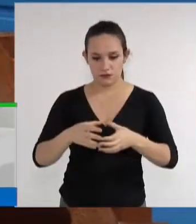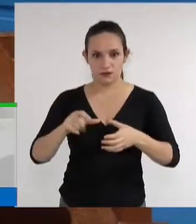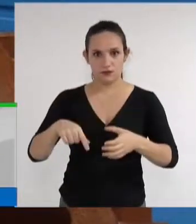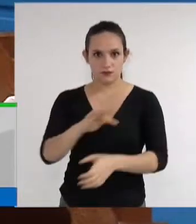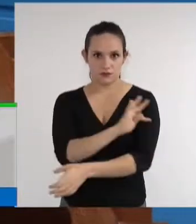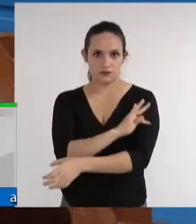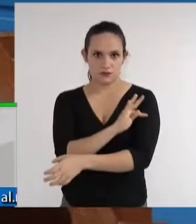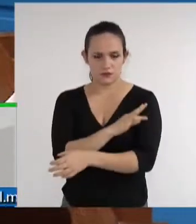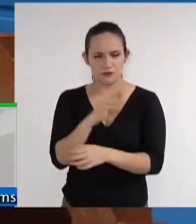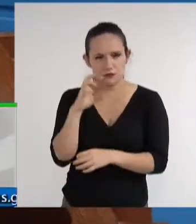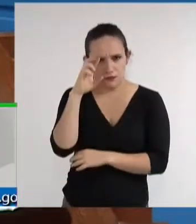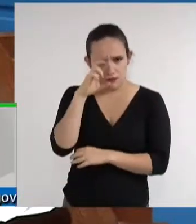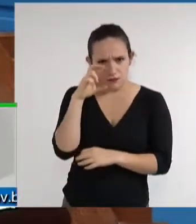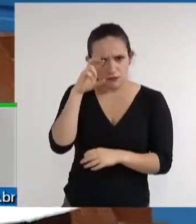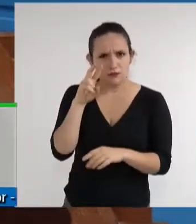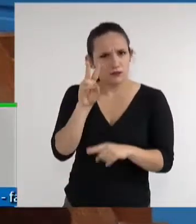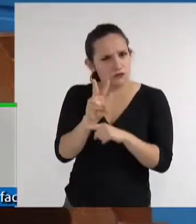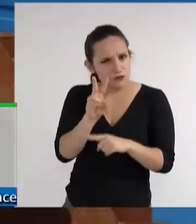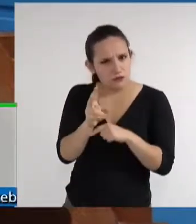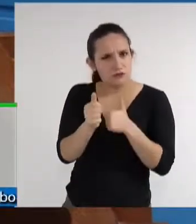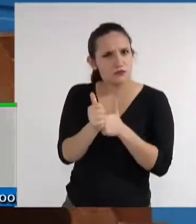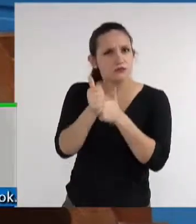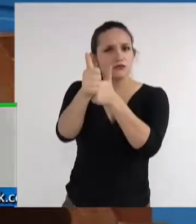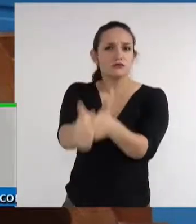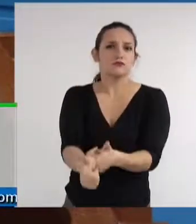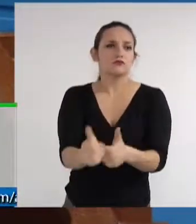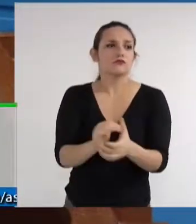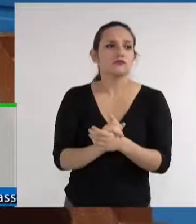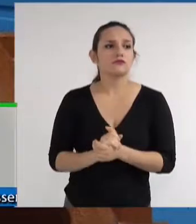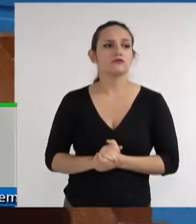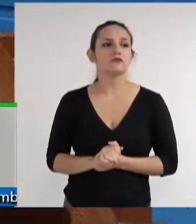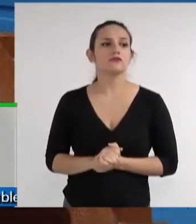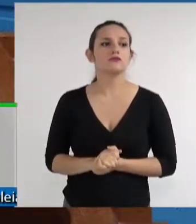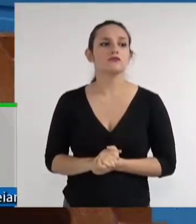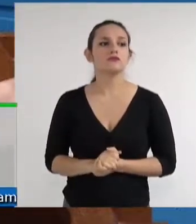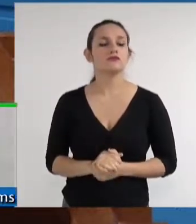acompanhamento, do qual a gente tem teve a